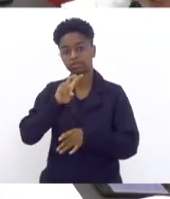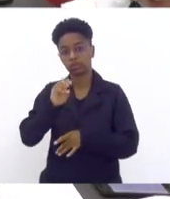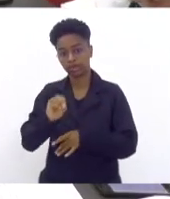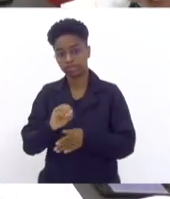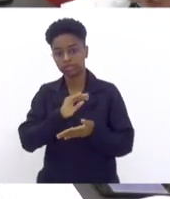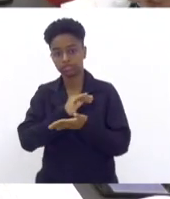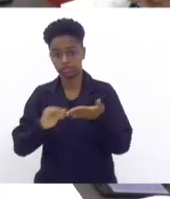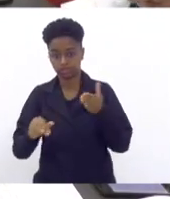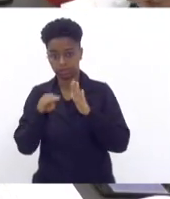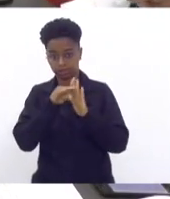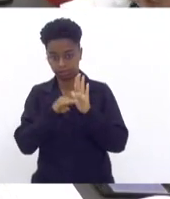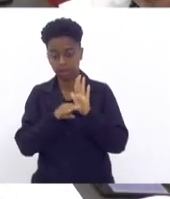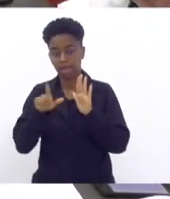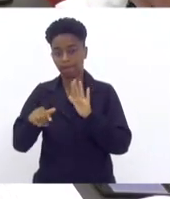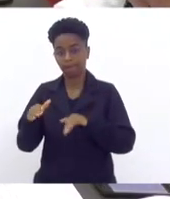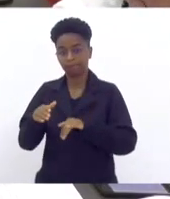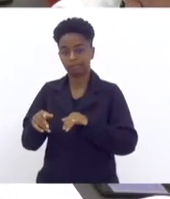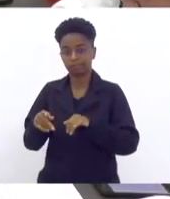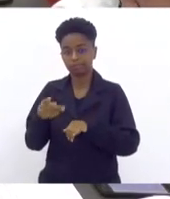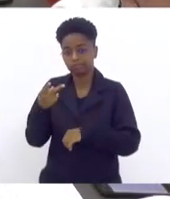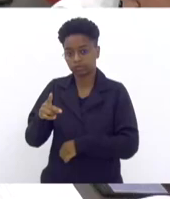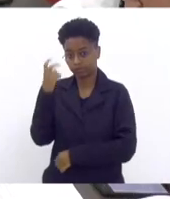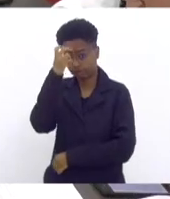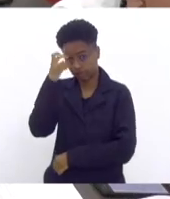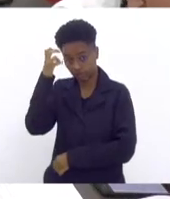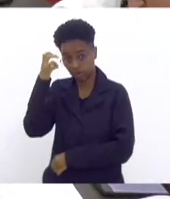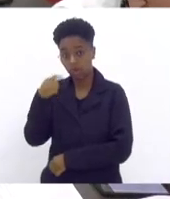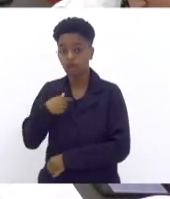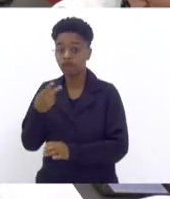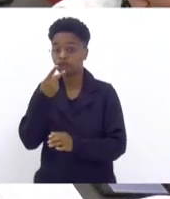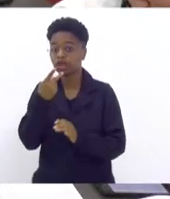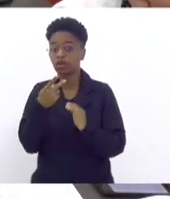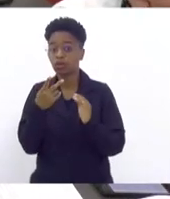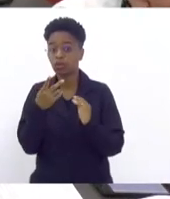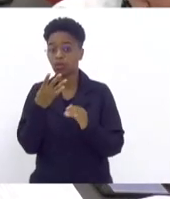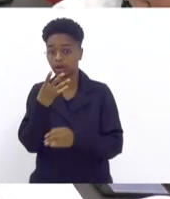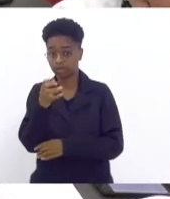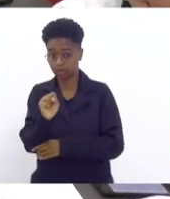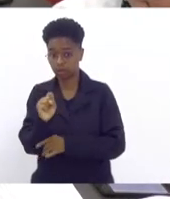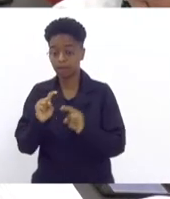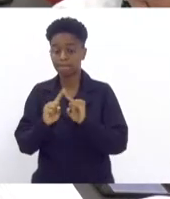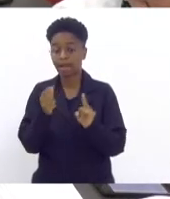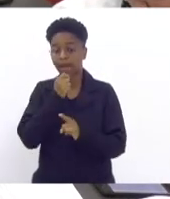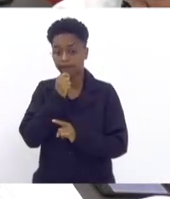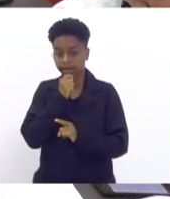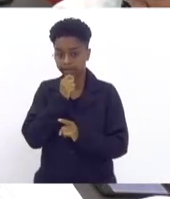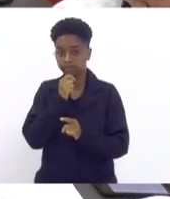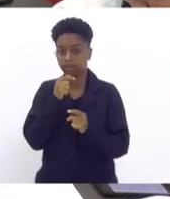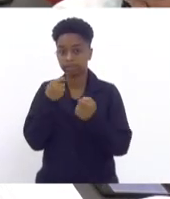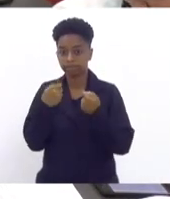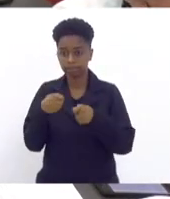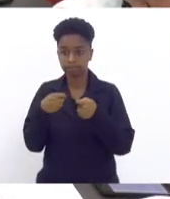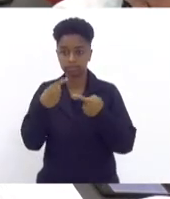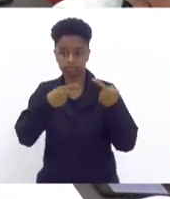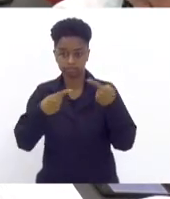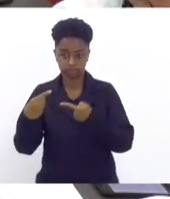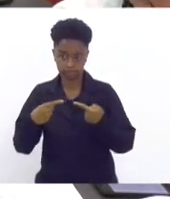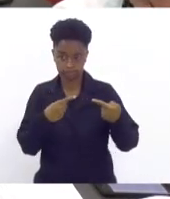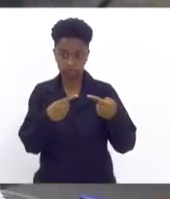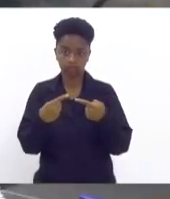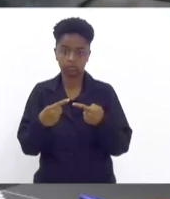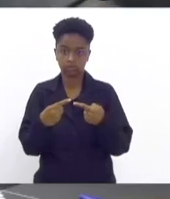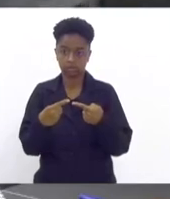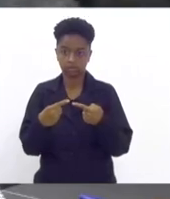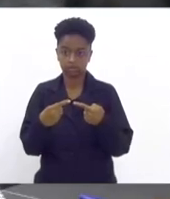projetos de relatoria da deputada Verônica. Ainda no bloco, eu falei 48, mas ainda no bloco dos projetos pela constitucionalidade ou juridicidade, que